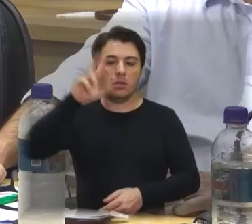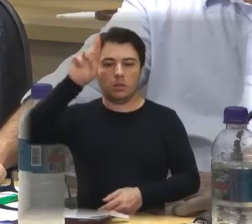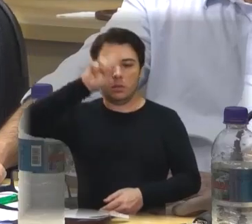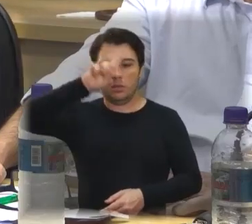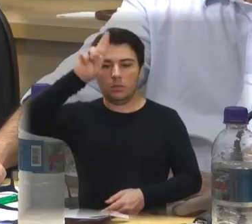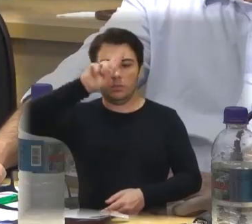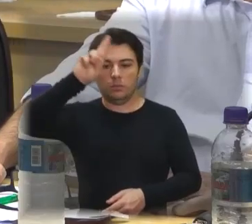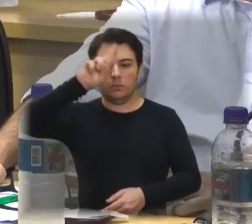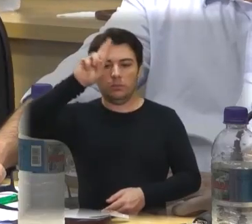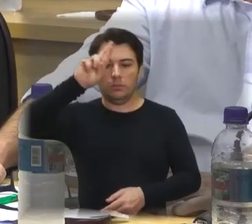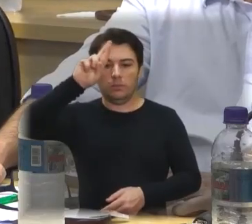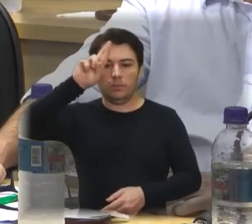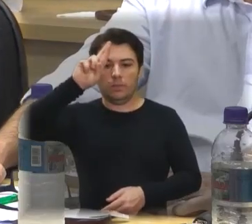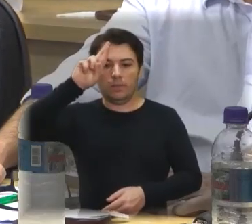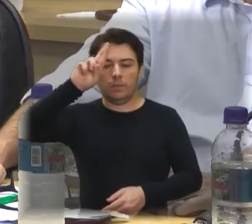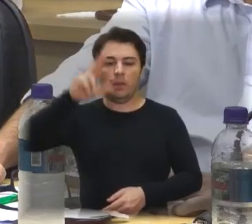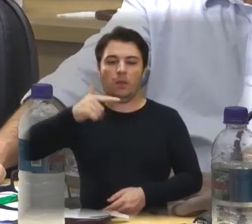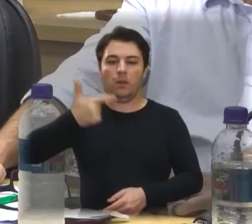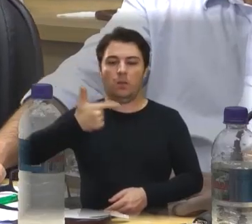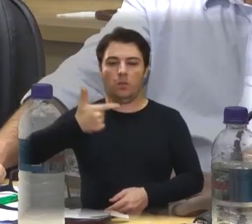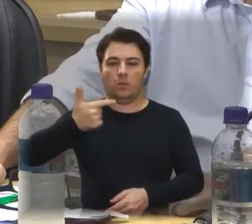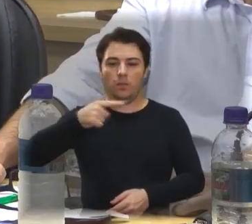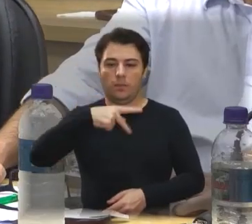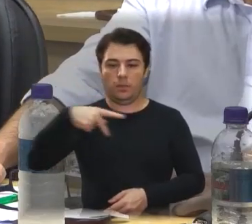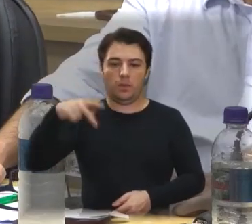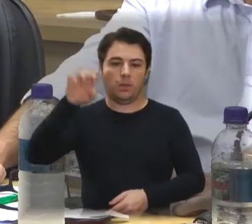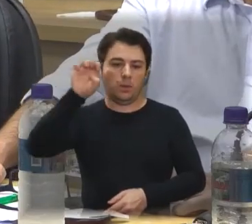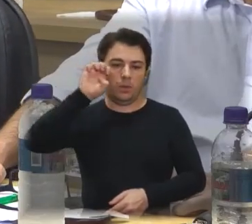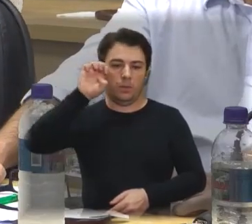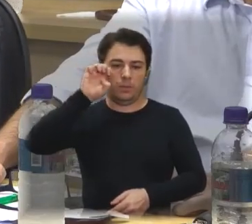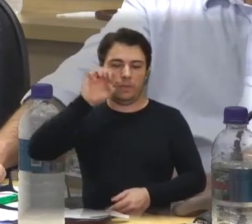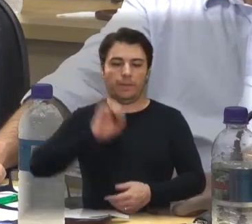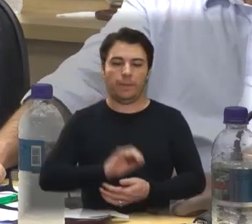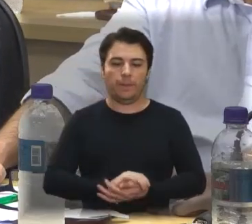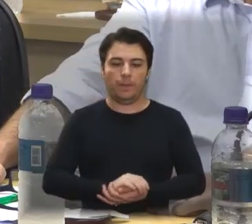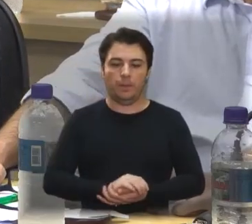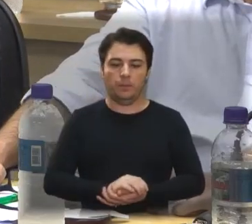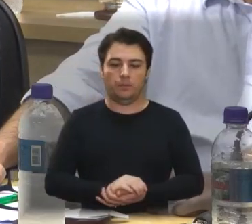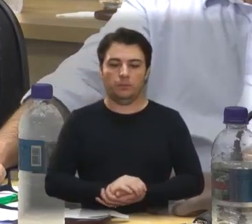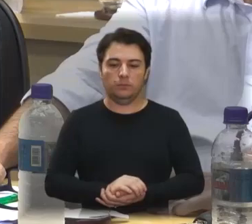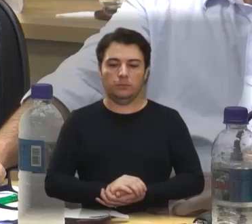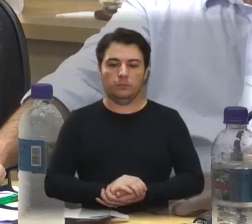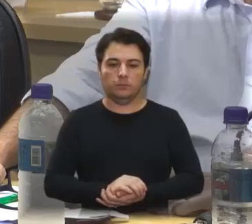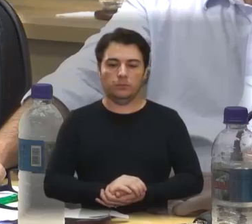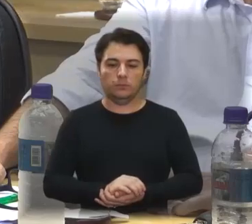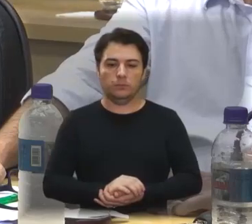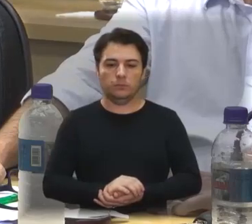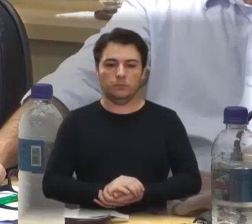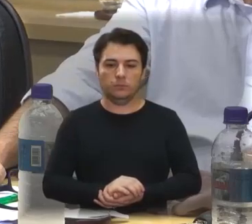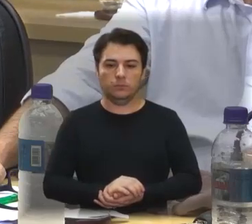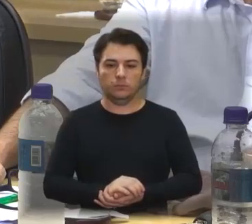Vereador Rafael de Angeli o nosso vice-presidente vereador Edson Lopes a